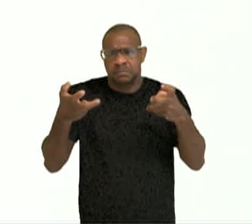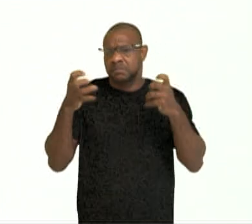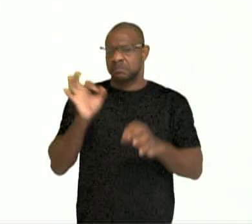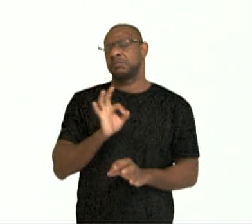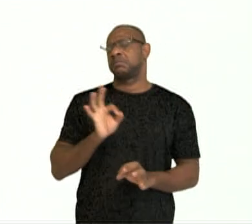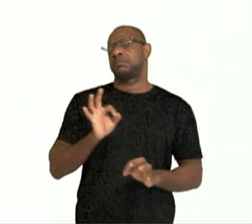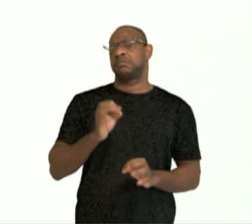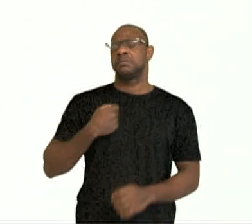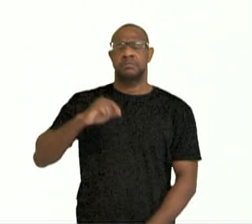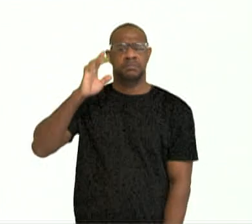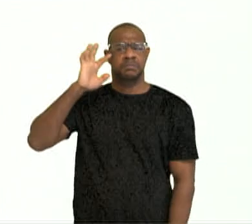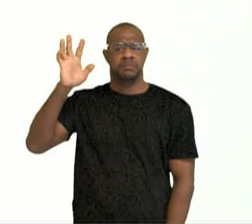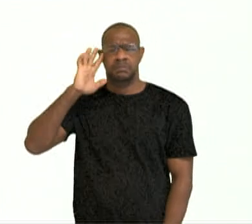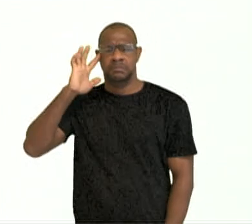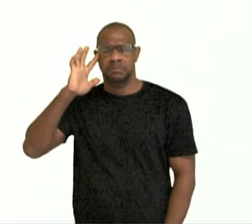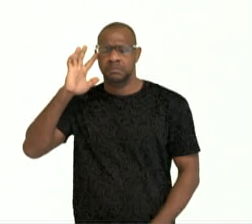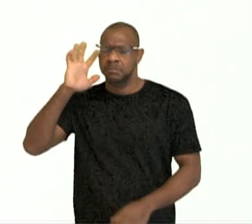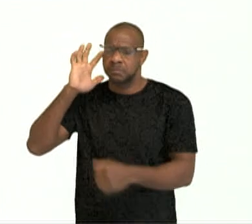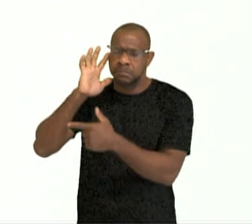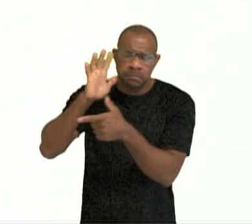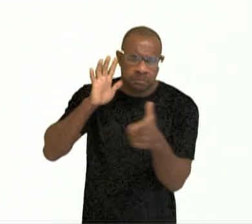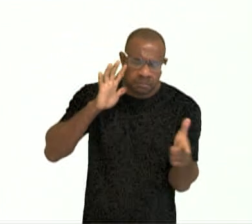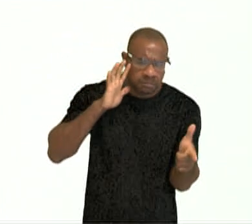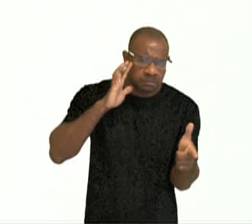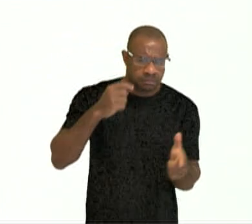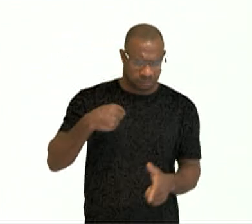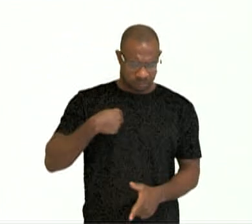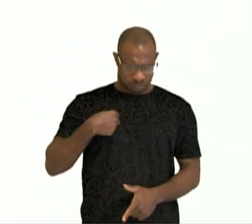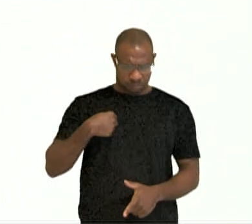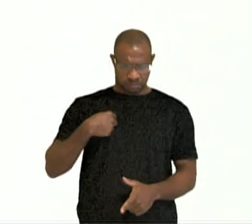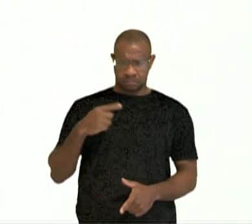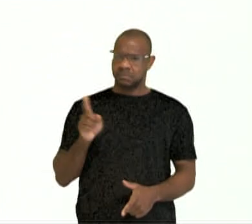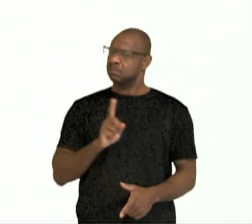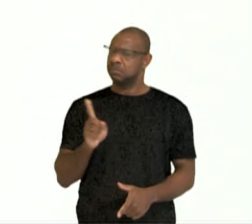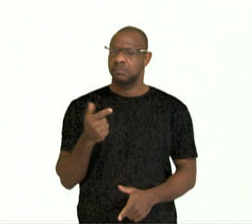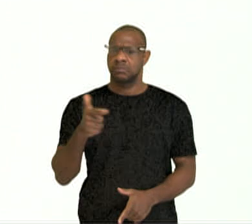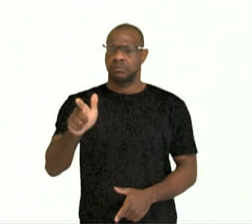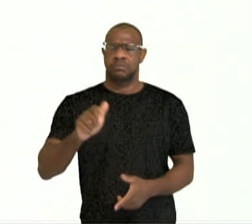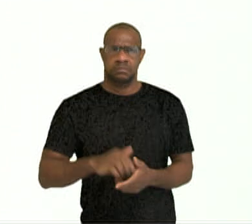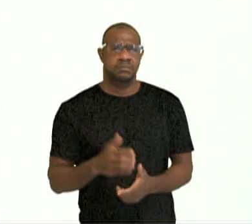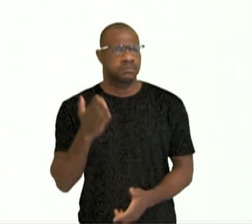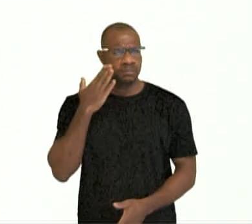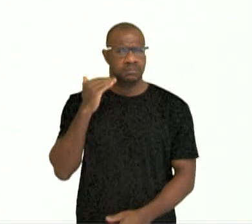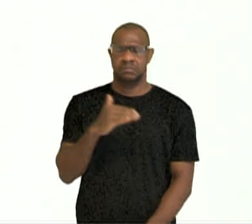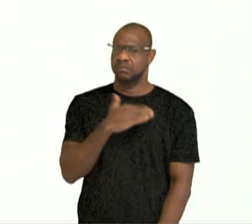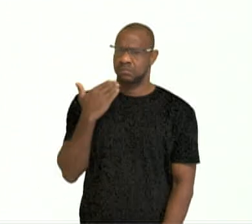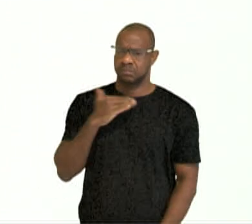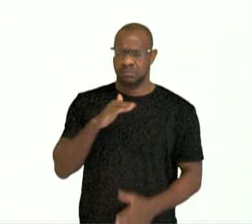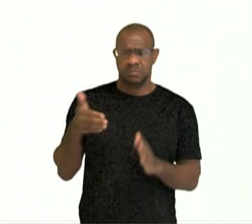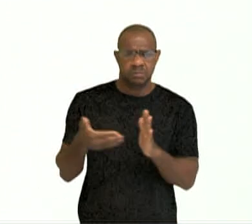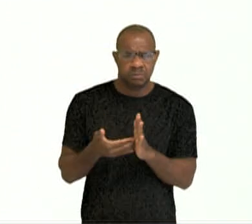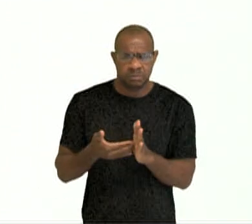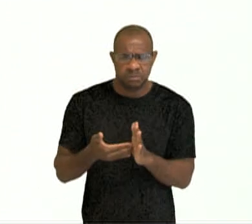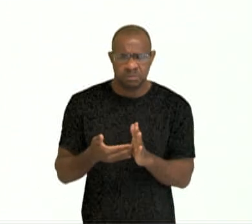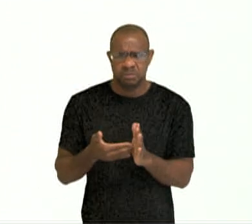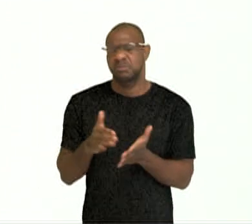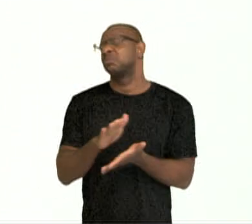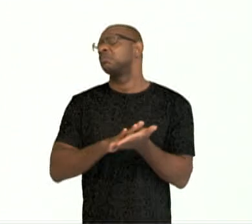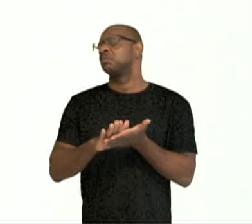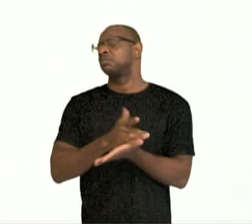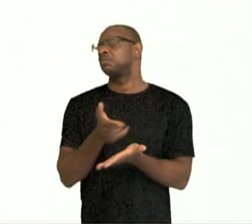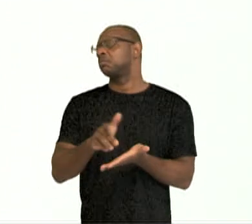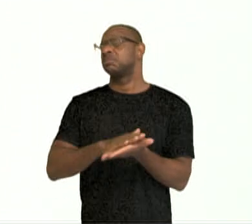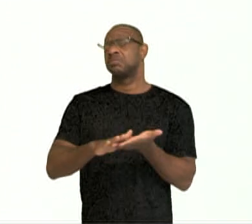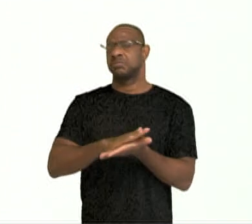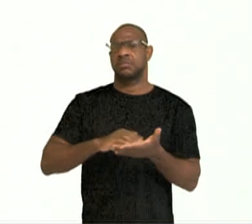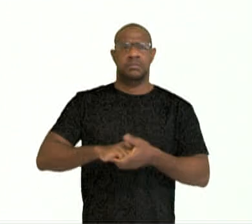sonho. Que não sou eu, mas outro. Sei que a morte, que é tudo, não é nada. Qual é a